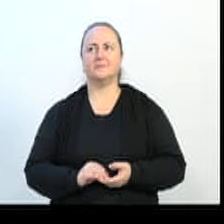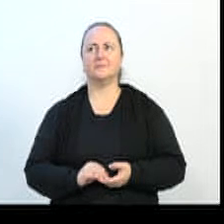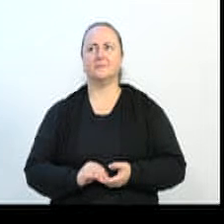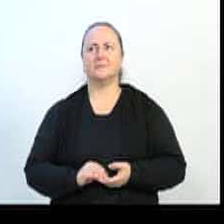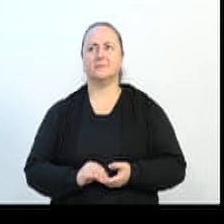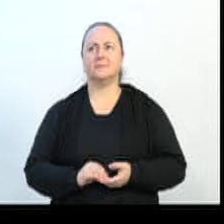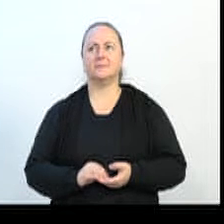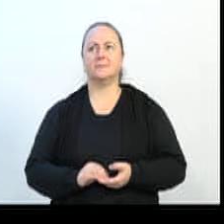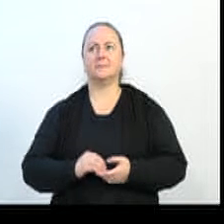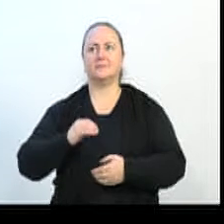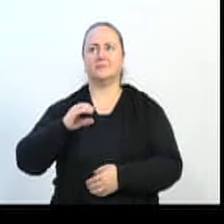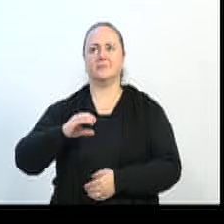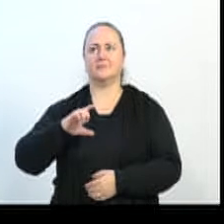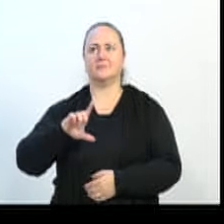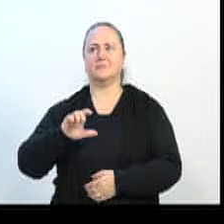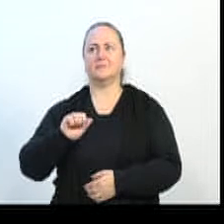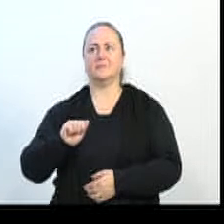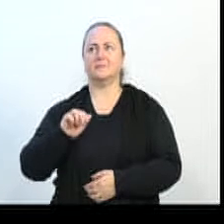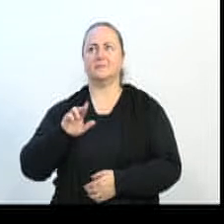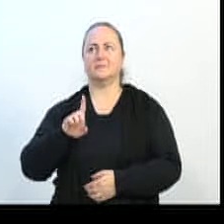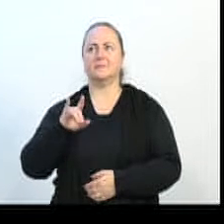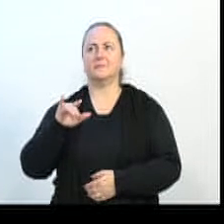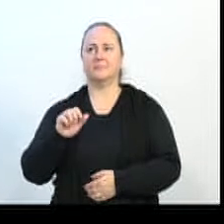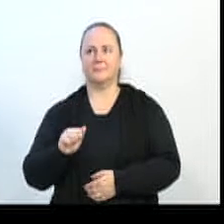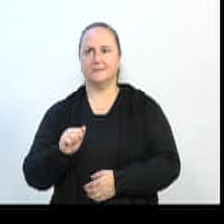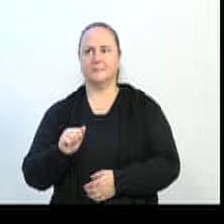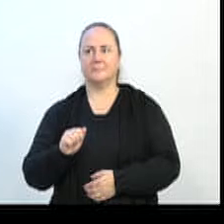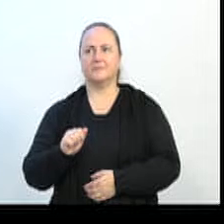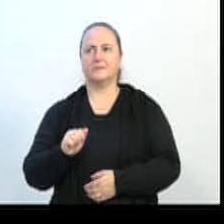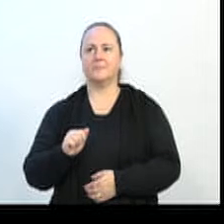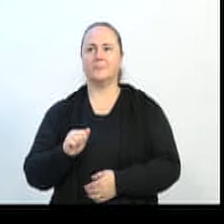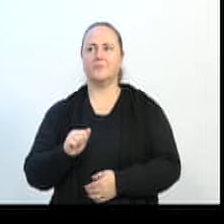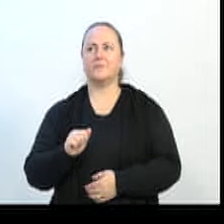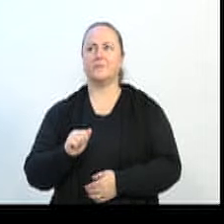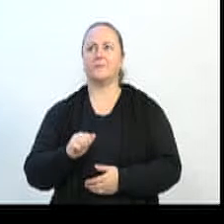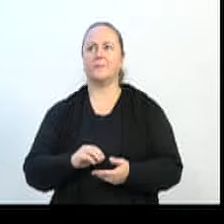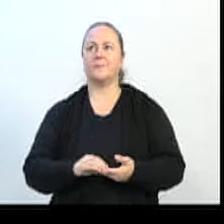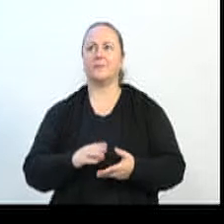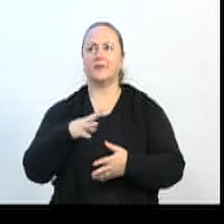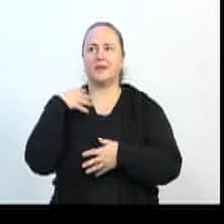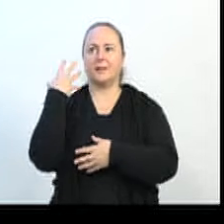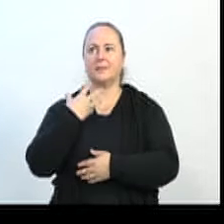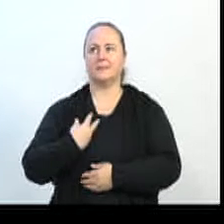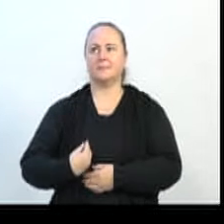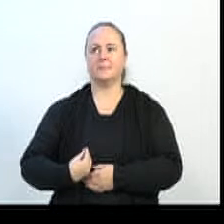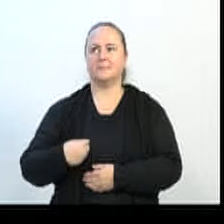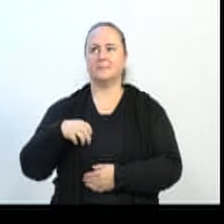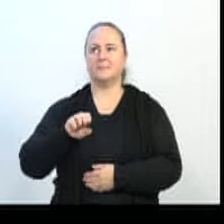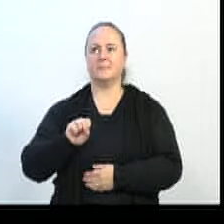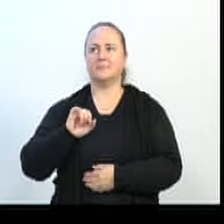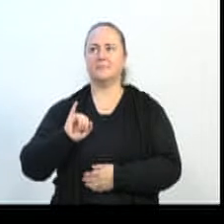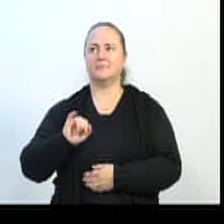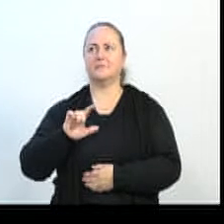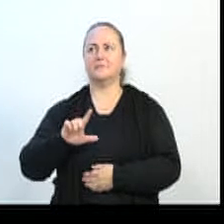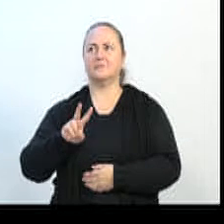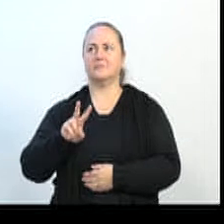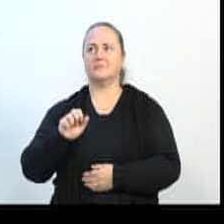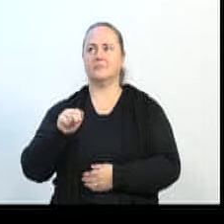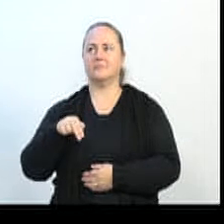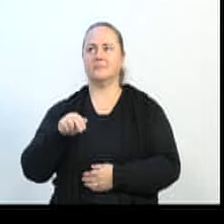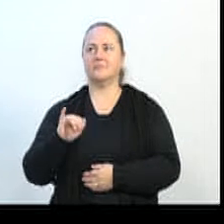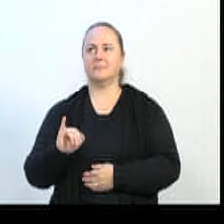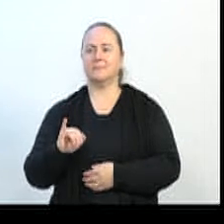a Cláudia, que está segurando o buquê, a Silvane, que está com o cachecol, é a diretora da escola, também teve a presença